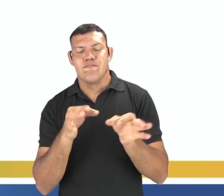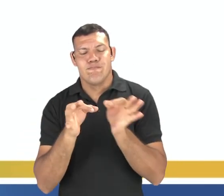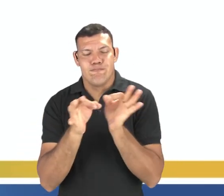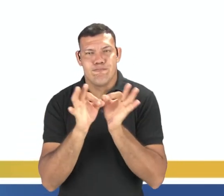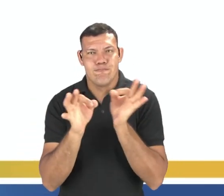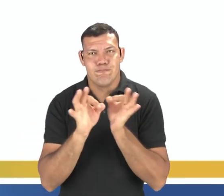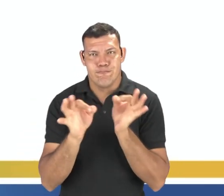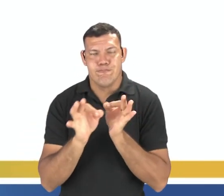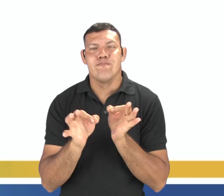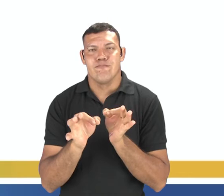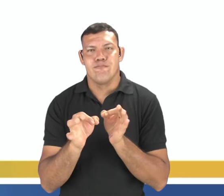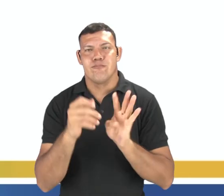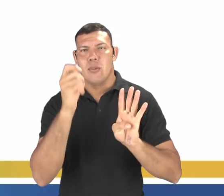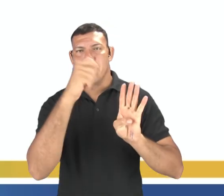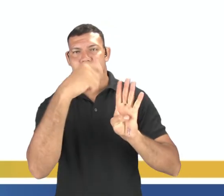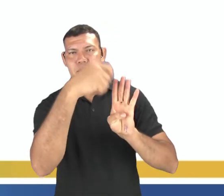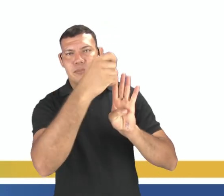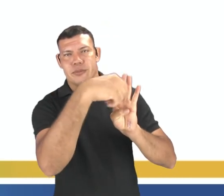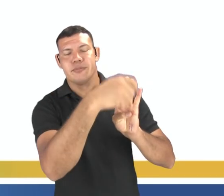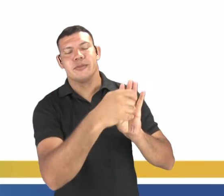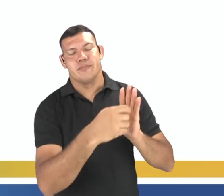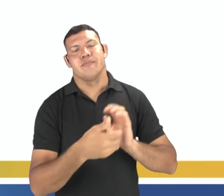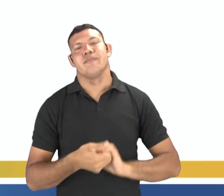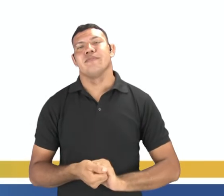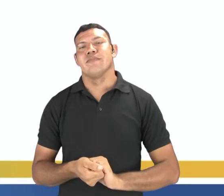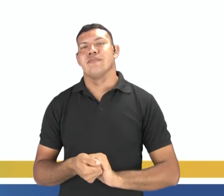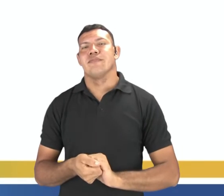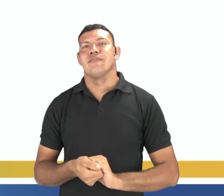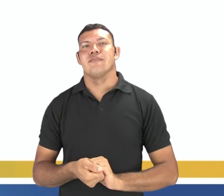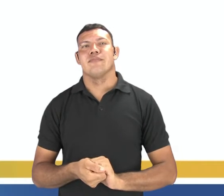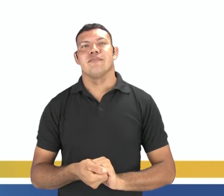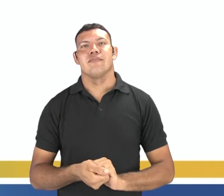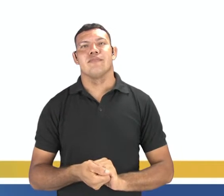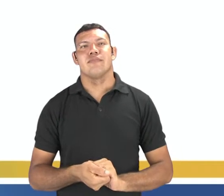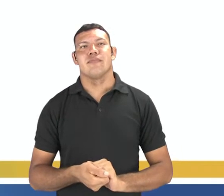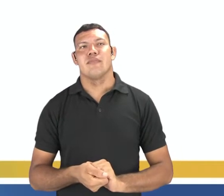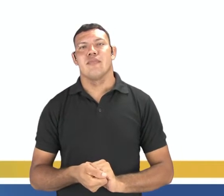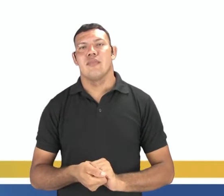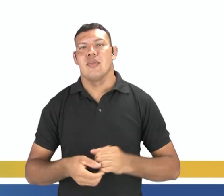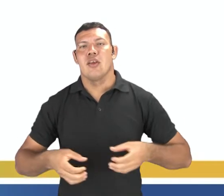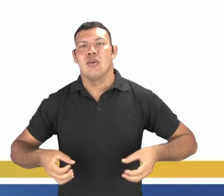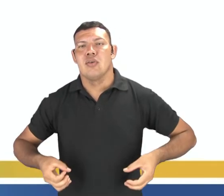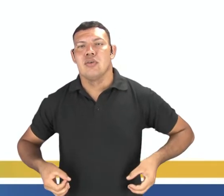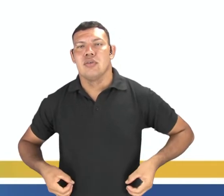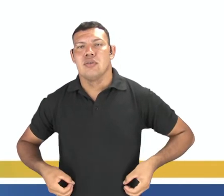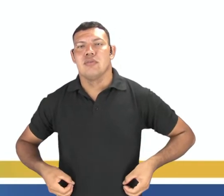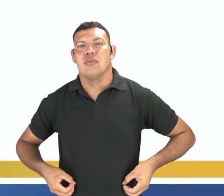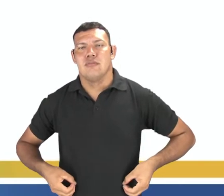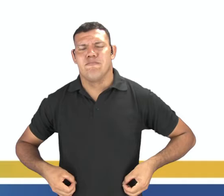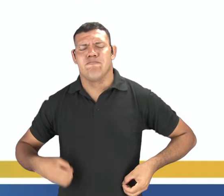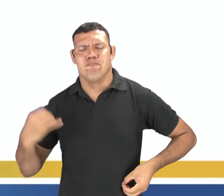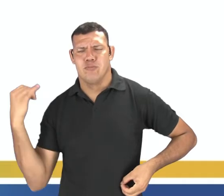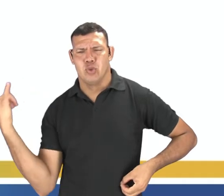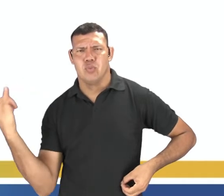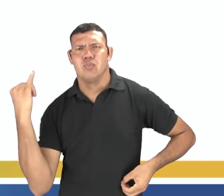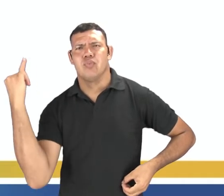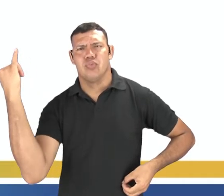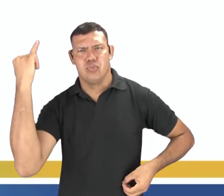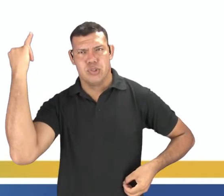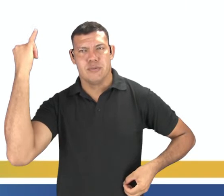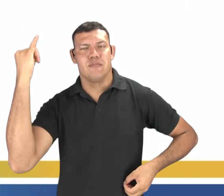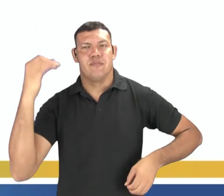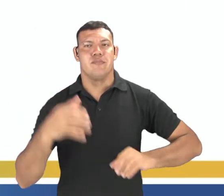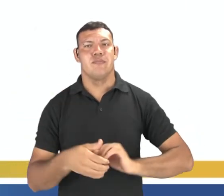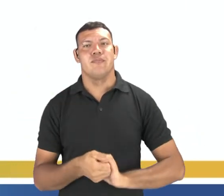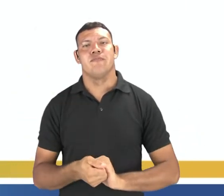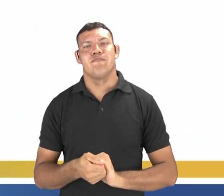receber um bebê. Então, os ovários. Os ovários é muito importante também,